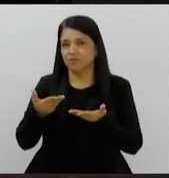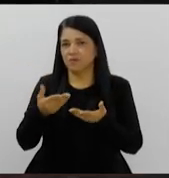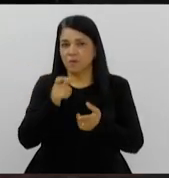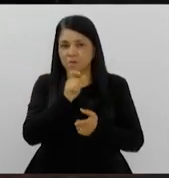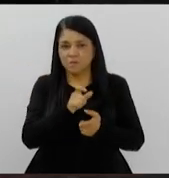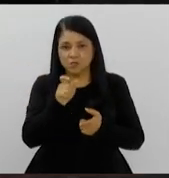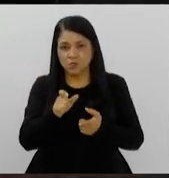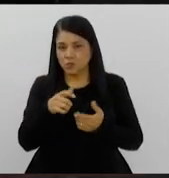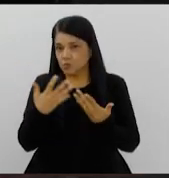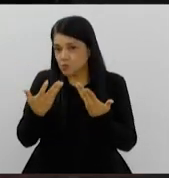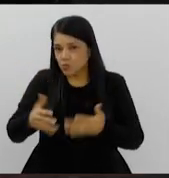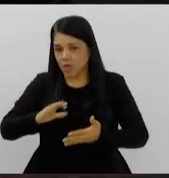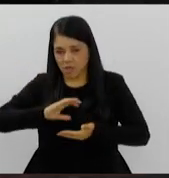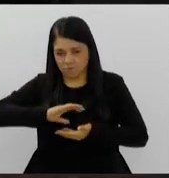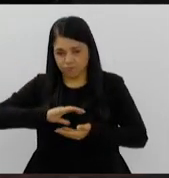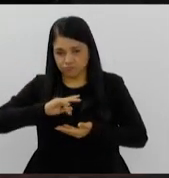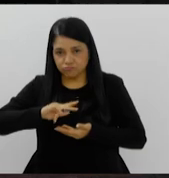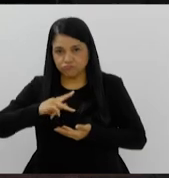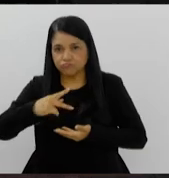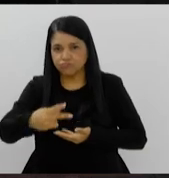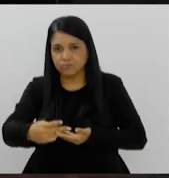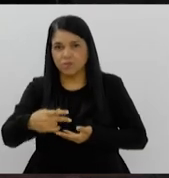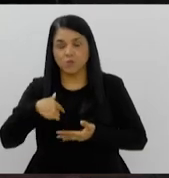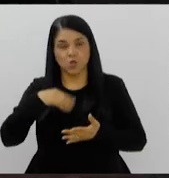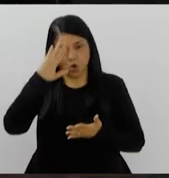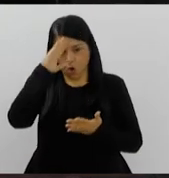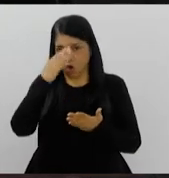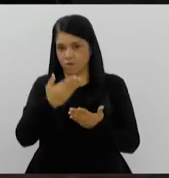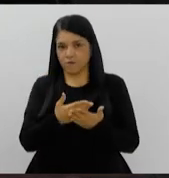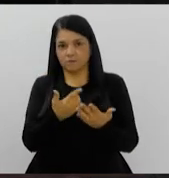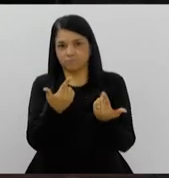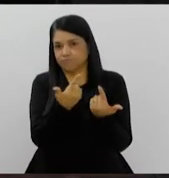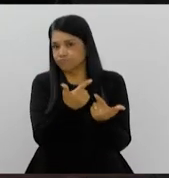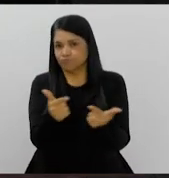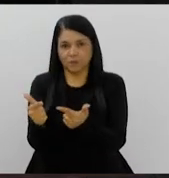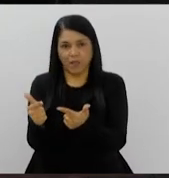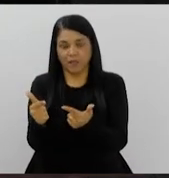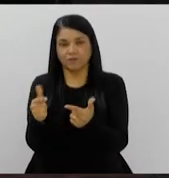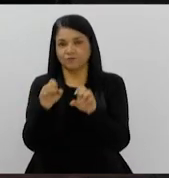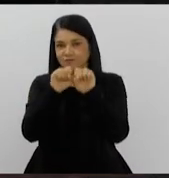doar órgãos porque perdeu a confiança no sistema.